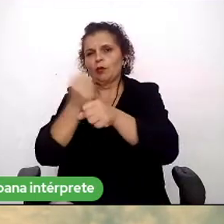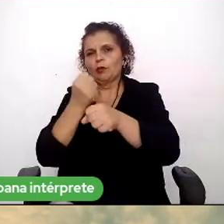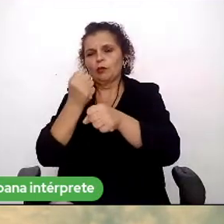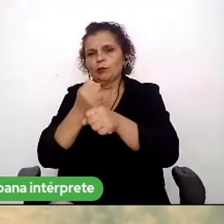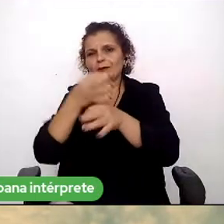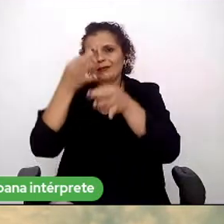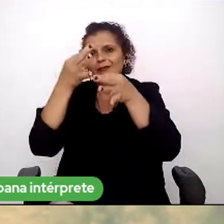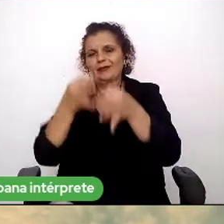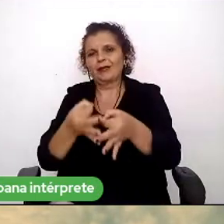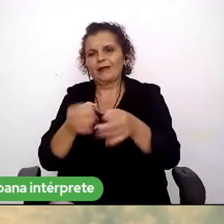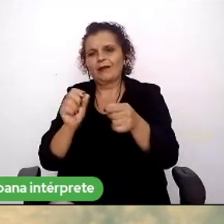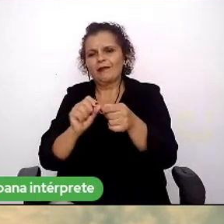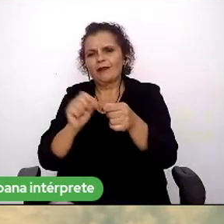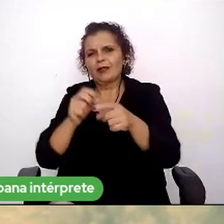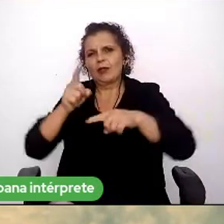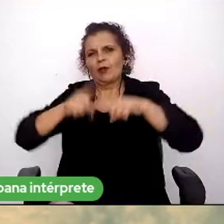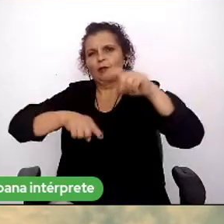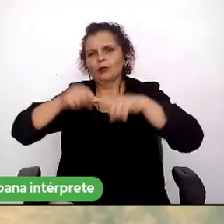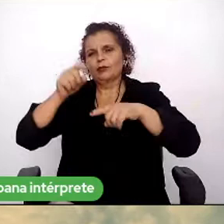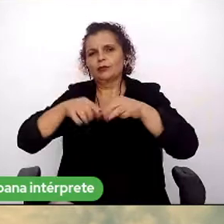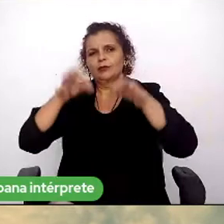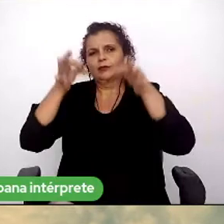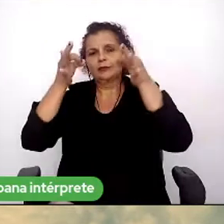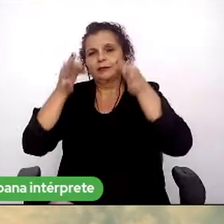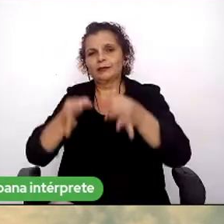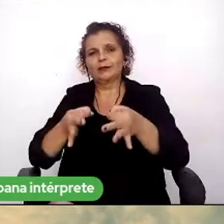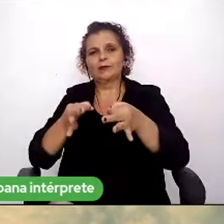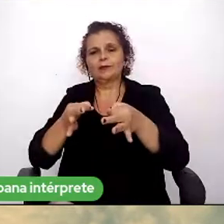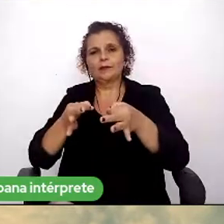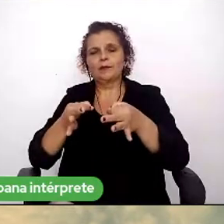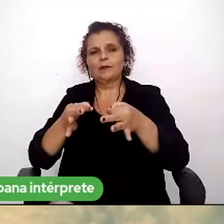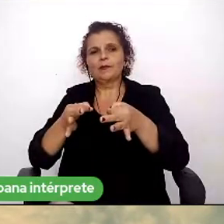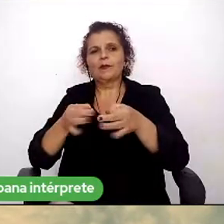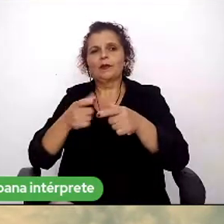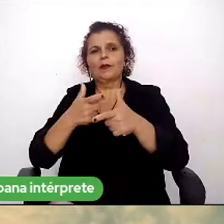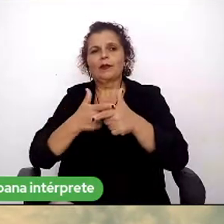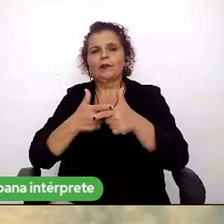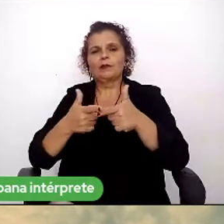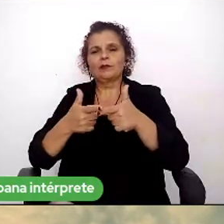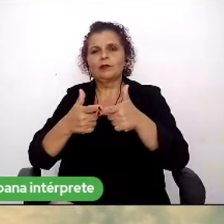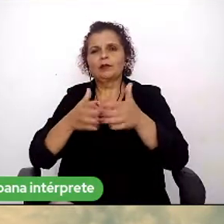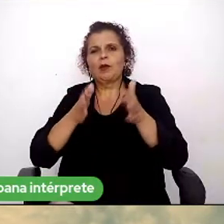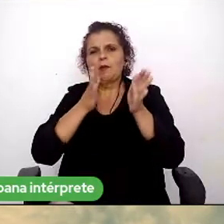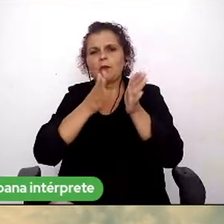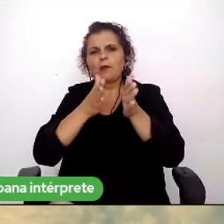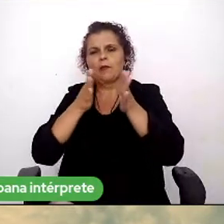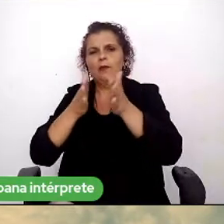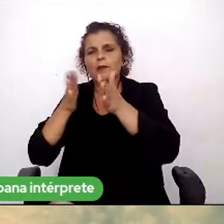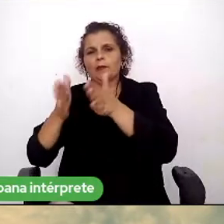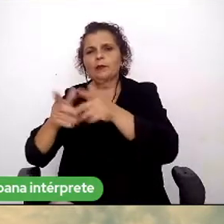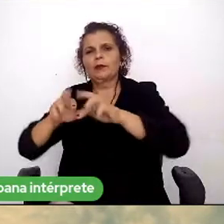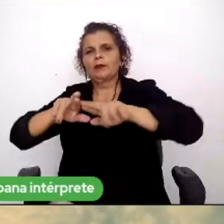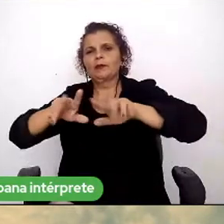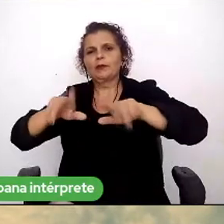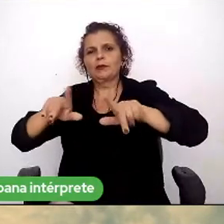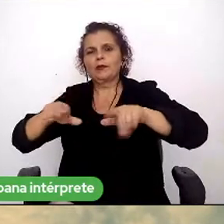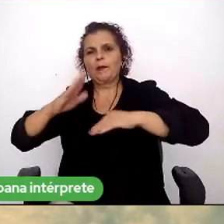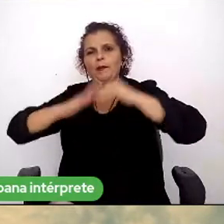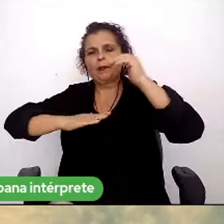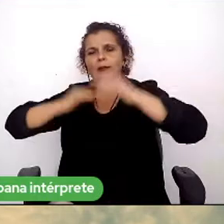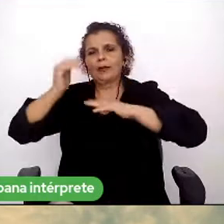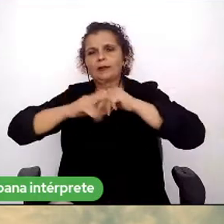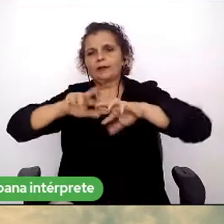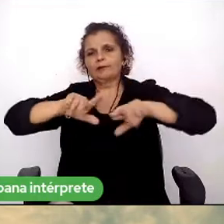né? Esse workshop ele é dividido em várias etapas e várias atividades,